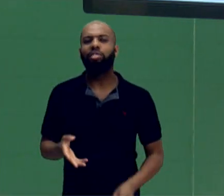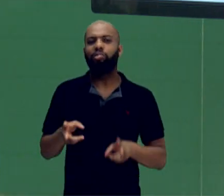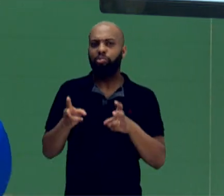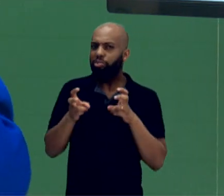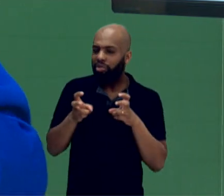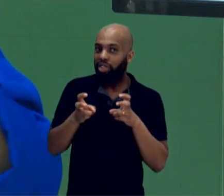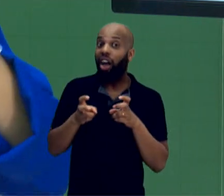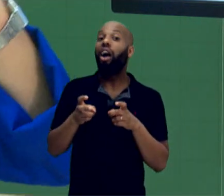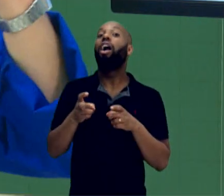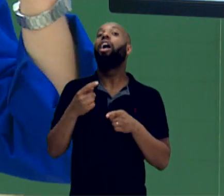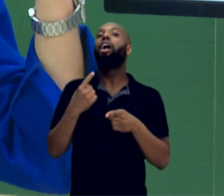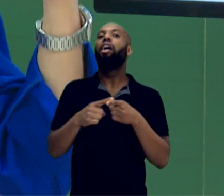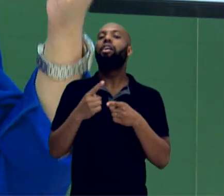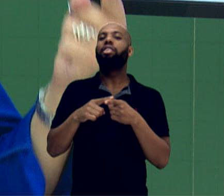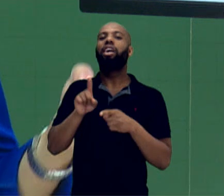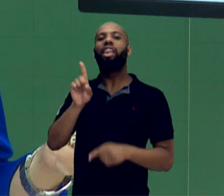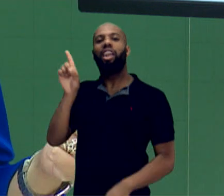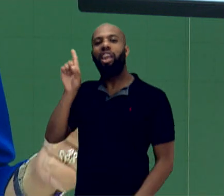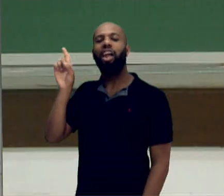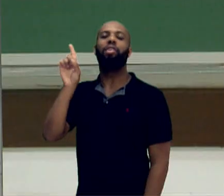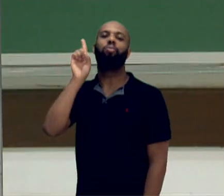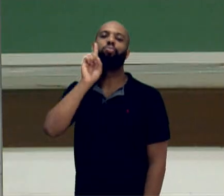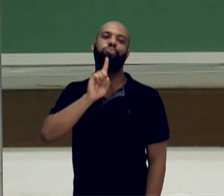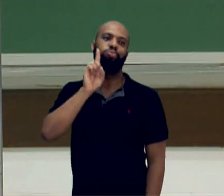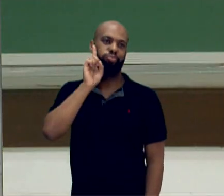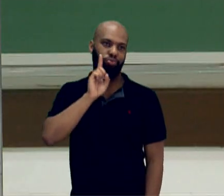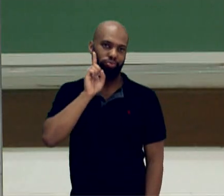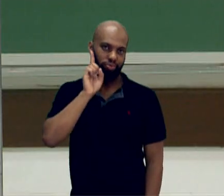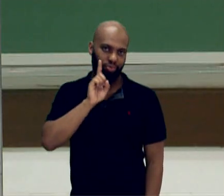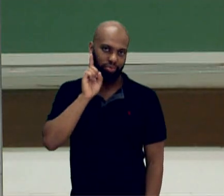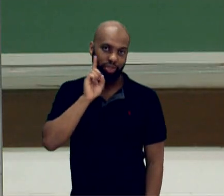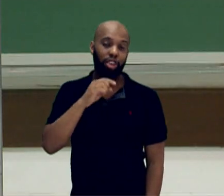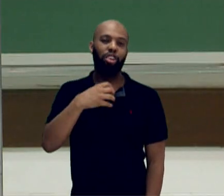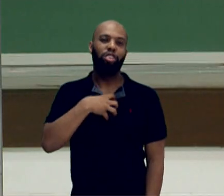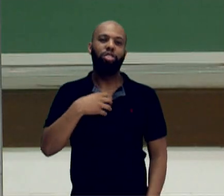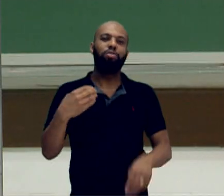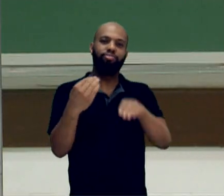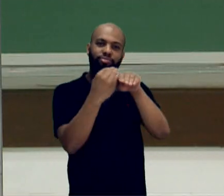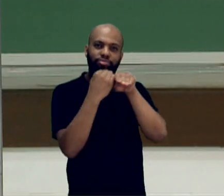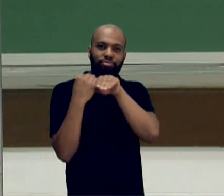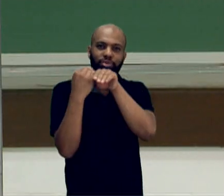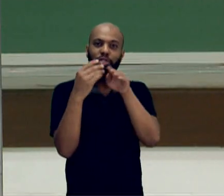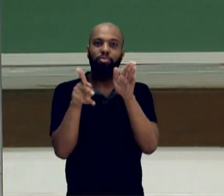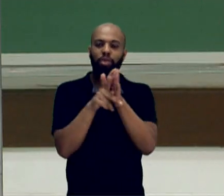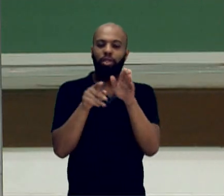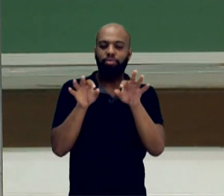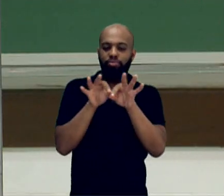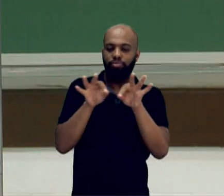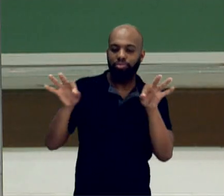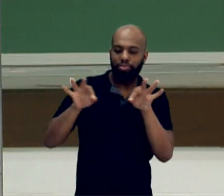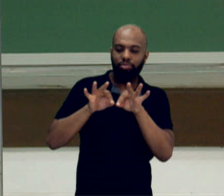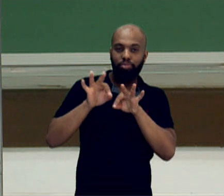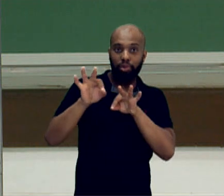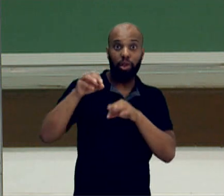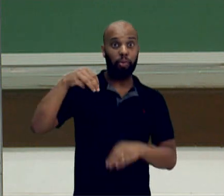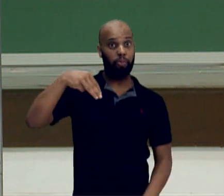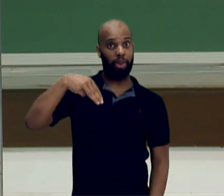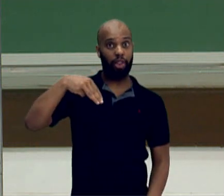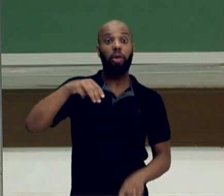é porque lá nos Estados Unidos a padronização do comprimento é o